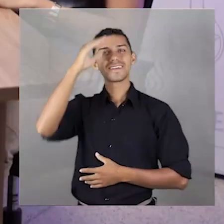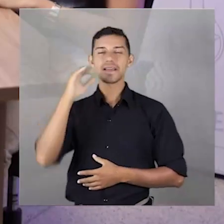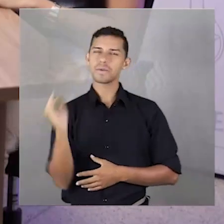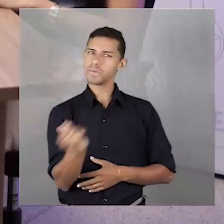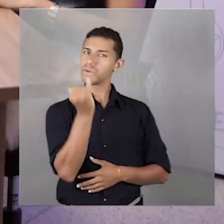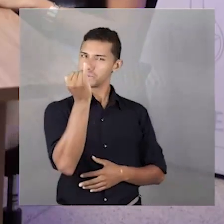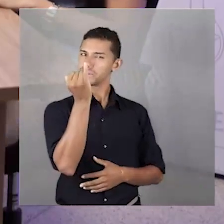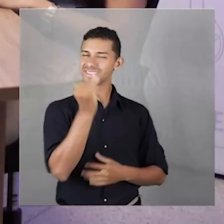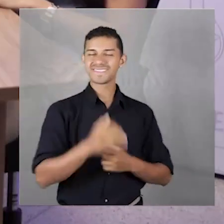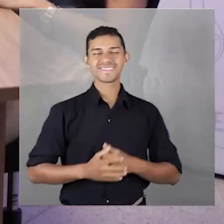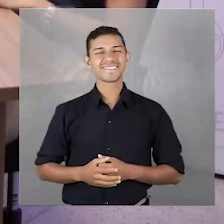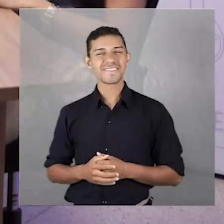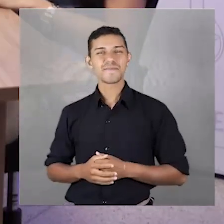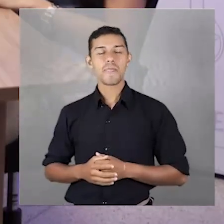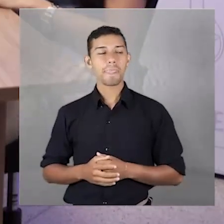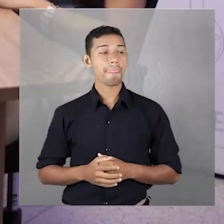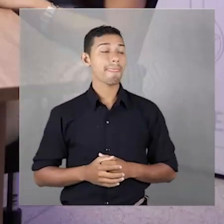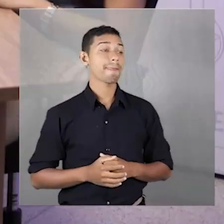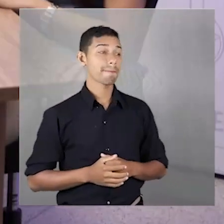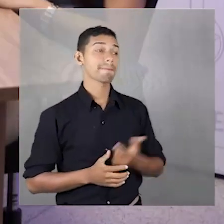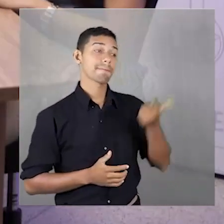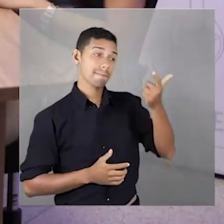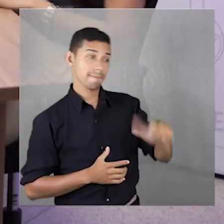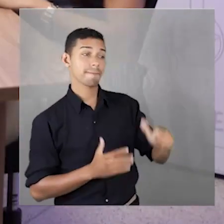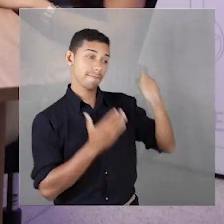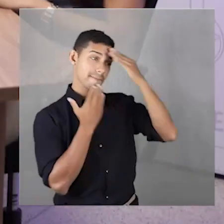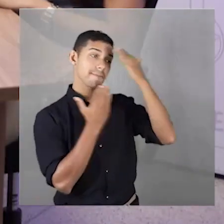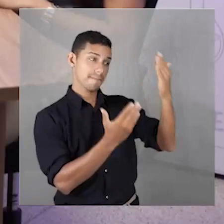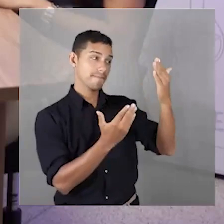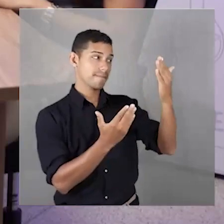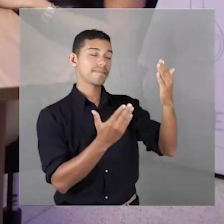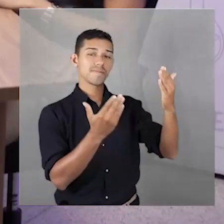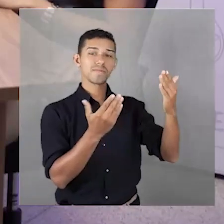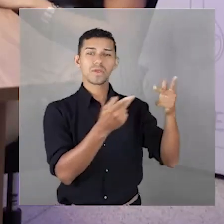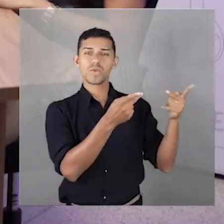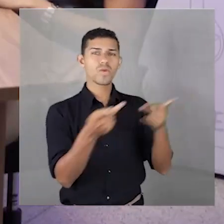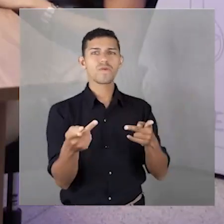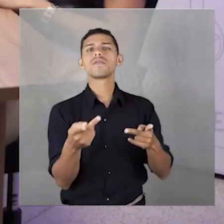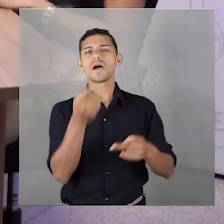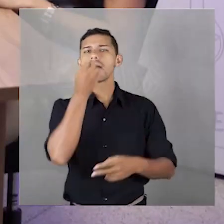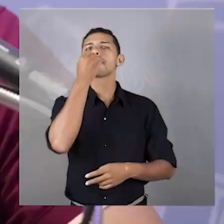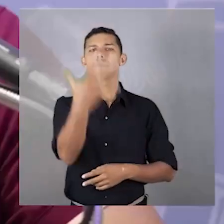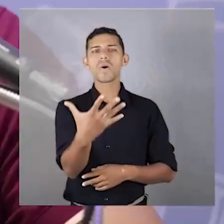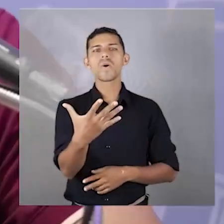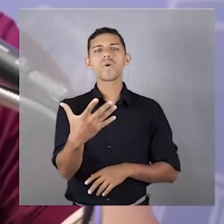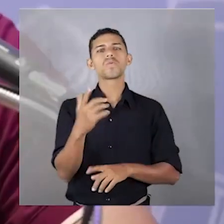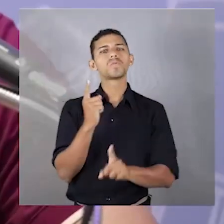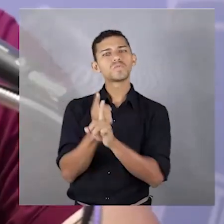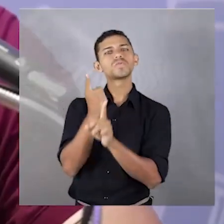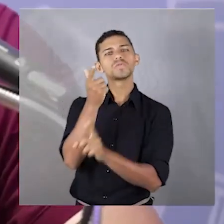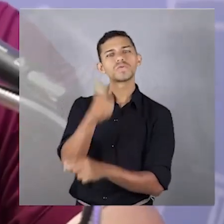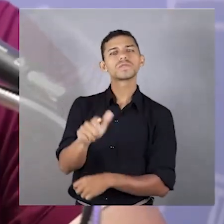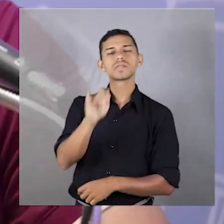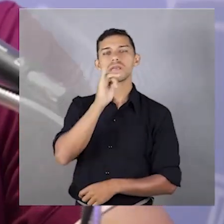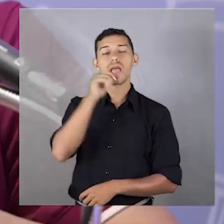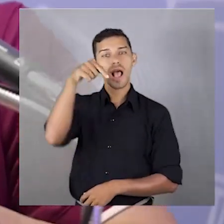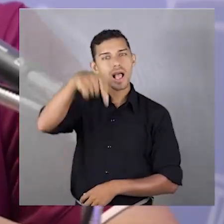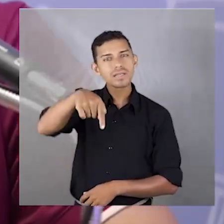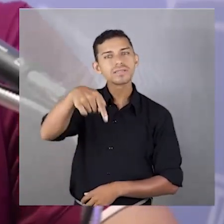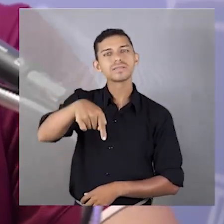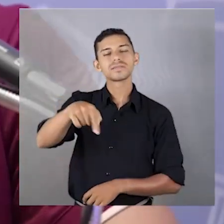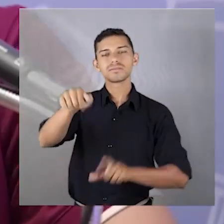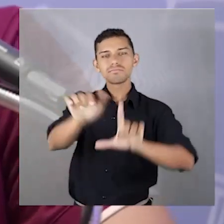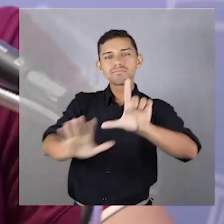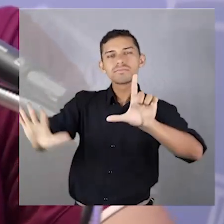importante. Bia, mais uma vez agradecer o convite, dizer que é muito bom te ver de novo, tá? Aqui